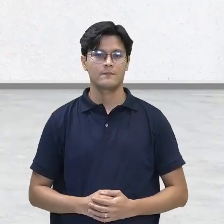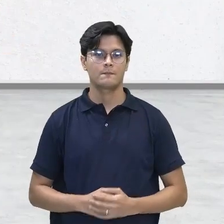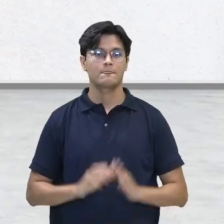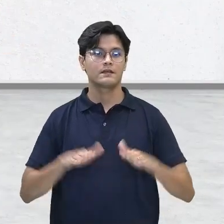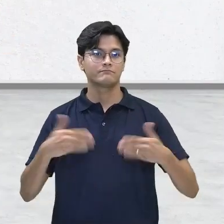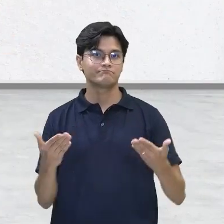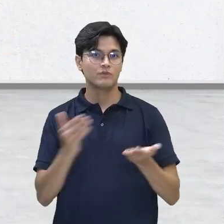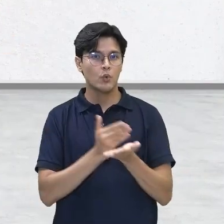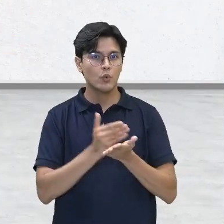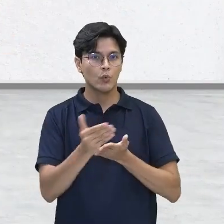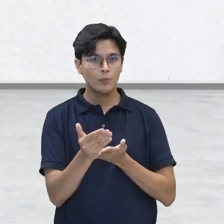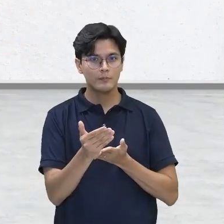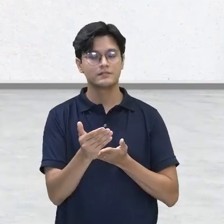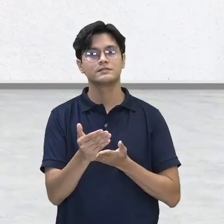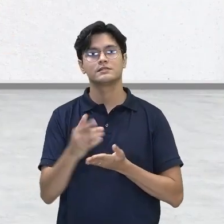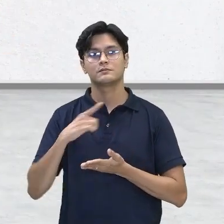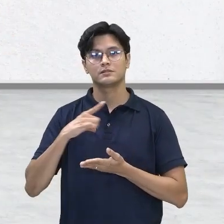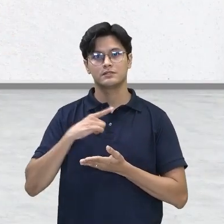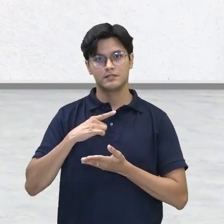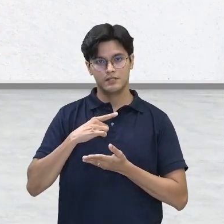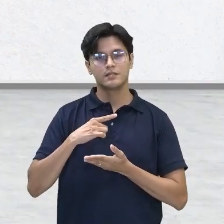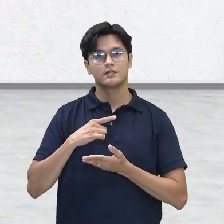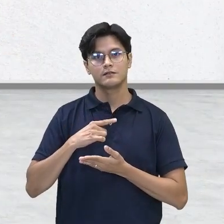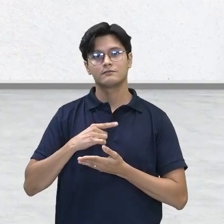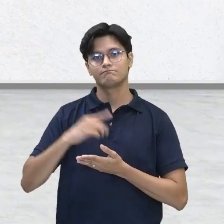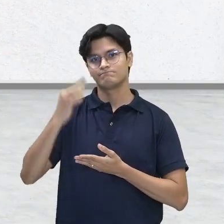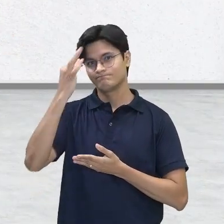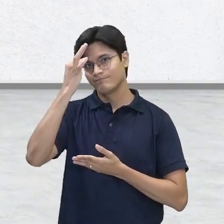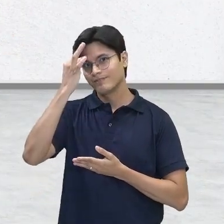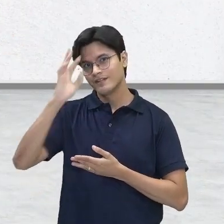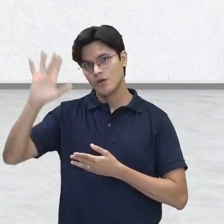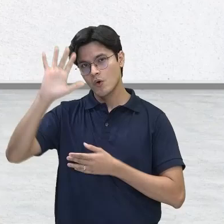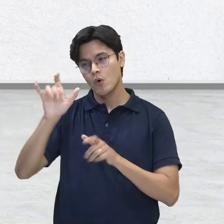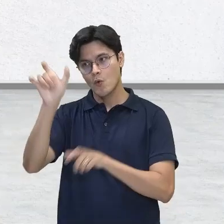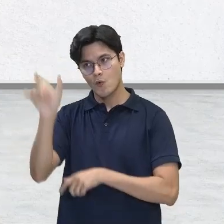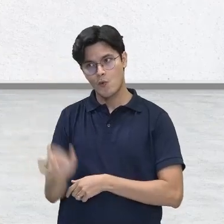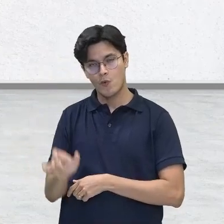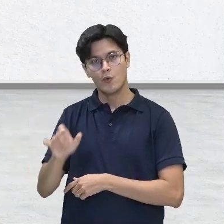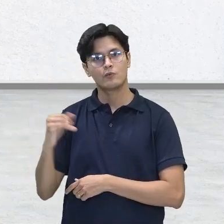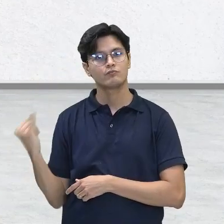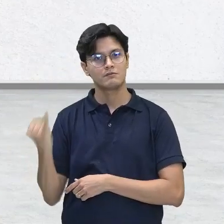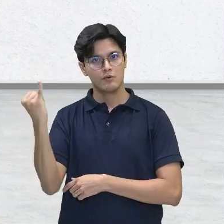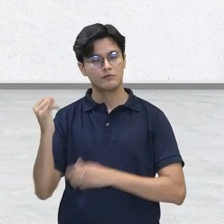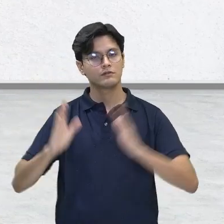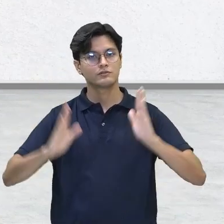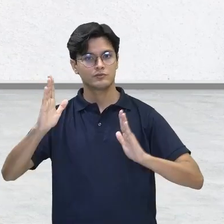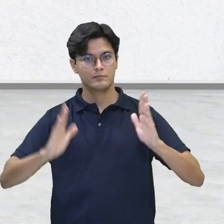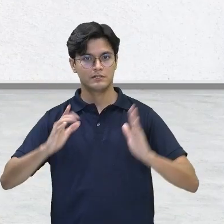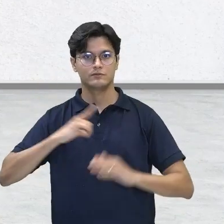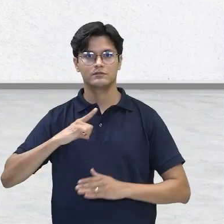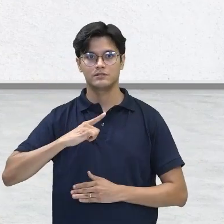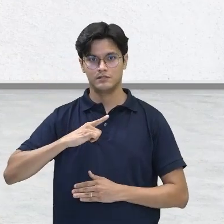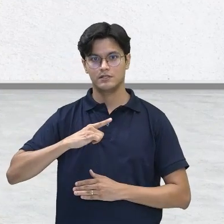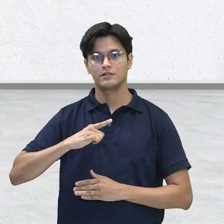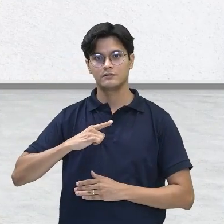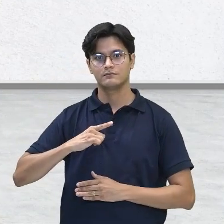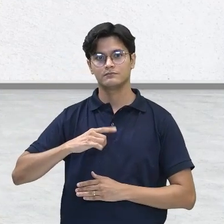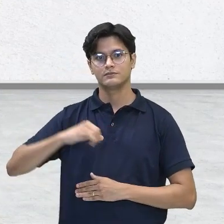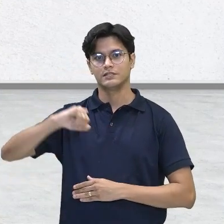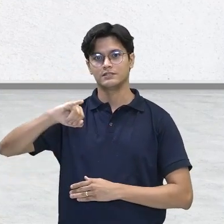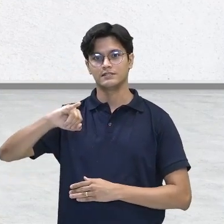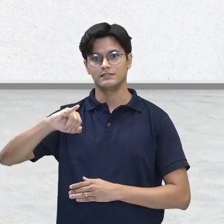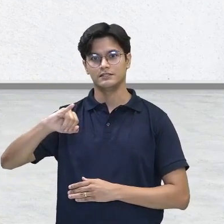Começando aí com os grandes teóricos, né, desse período, vamos começar então com Thomas